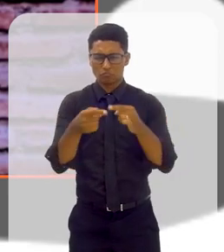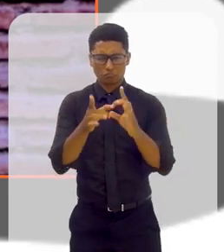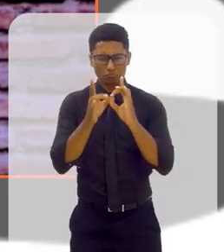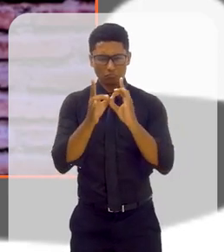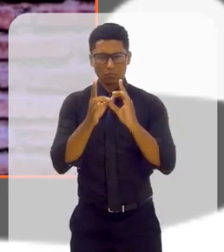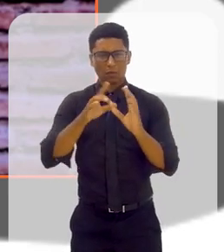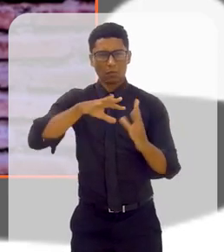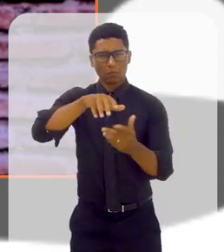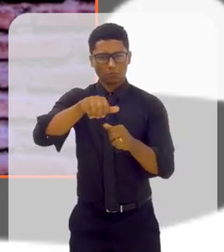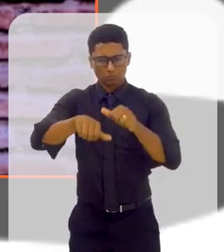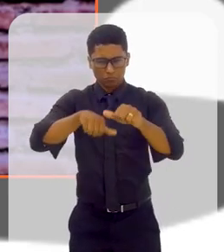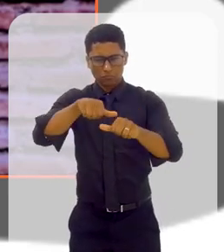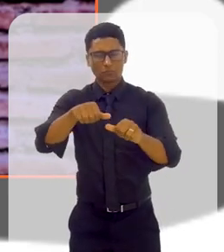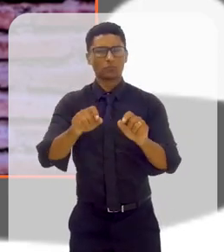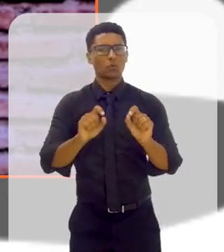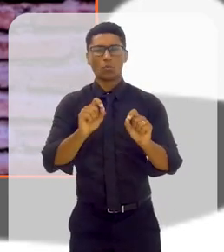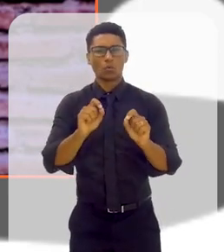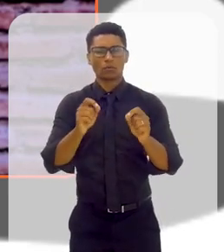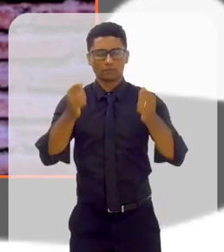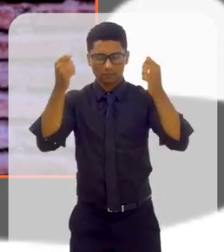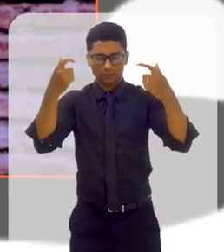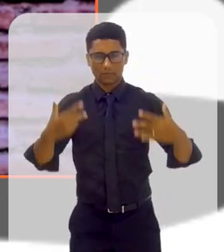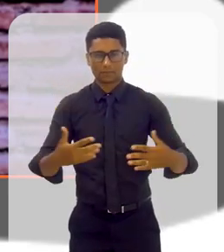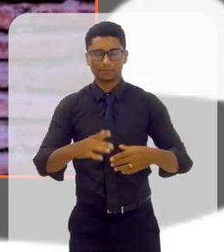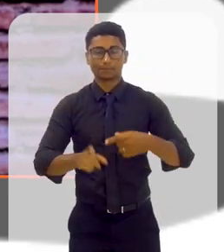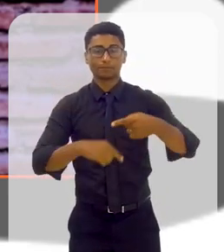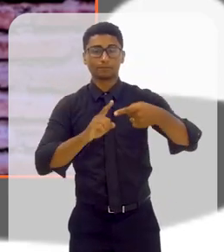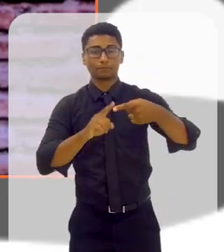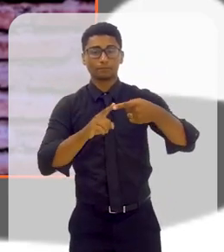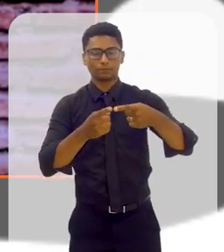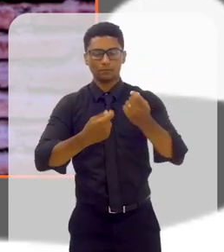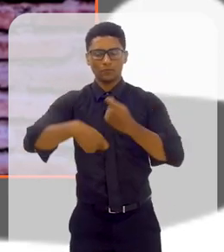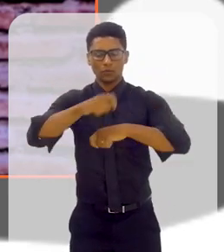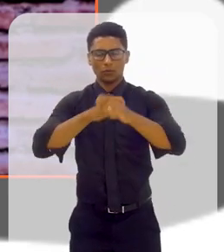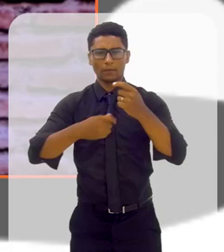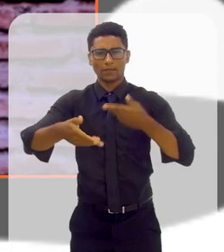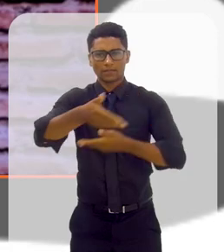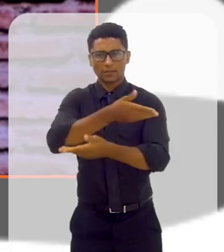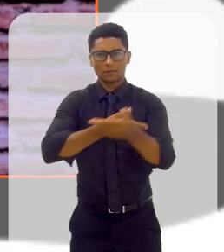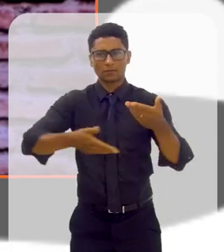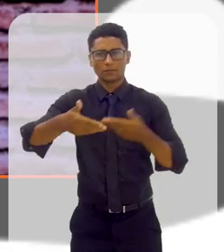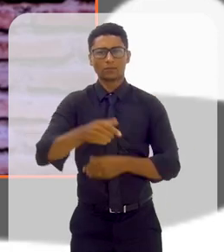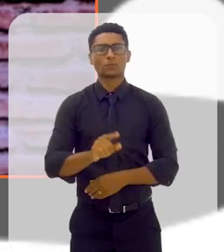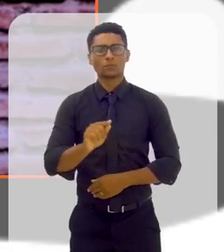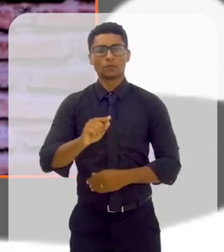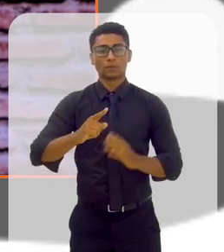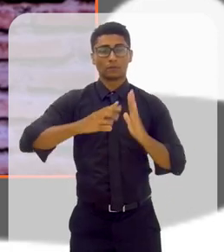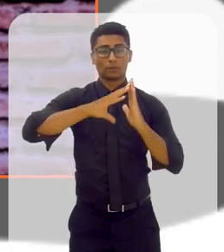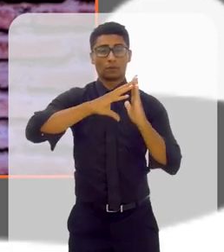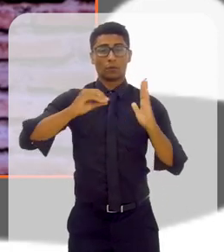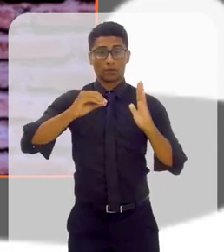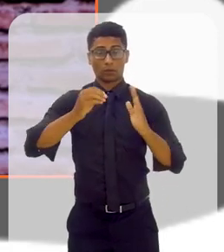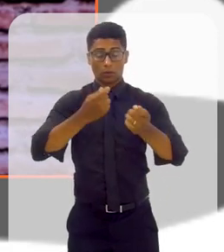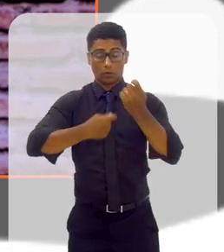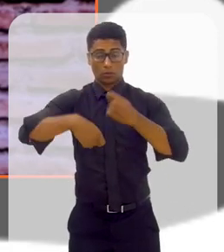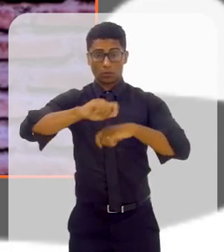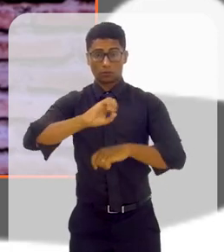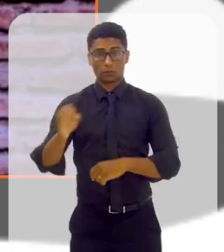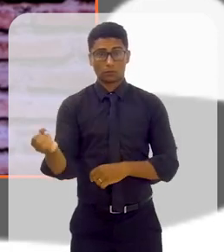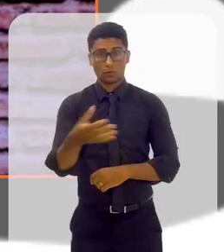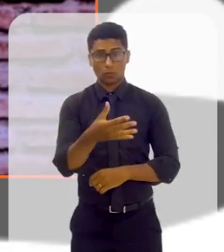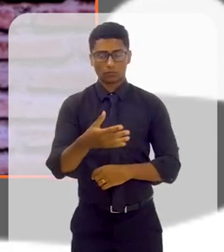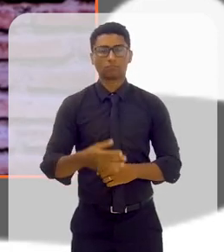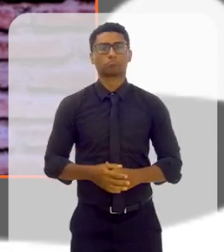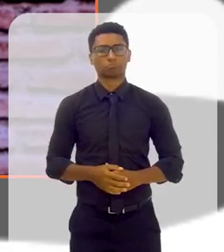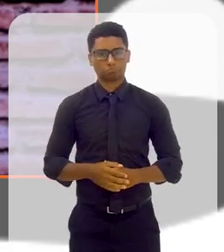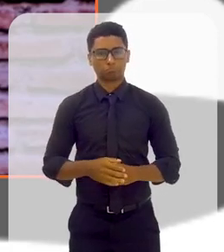transformando o mundo. Bom, primeiramente, a economia circular, ela é um novo modelo econômico. Esse